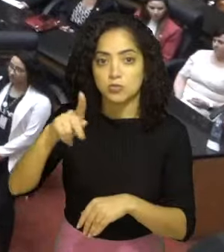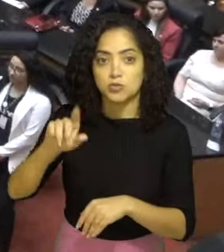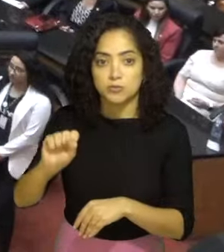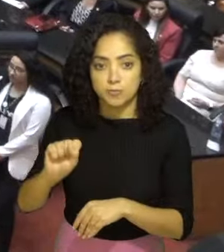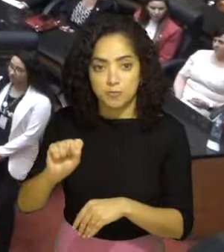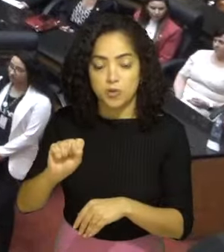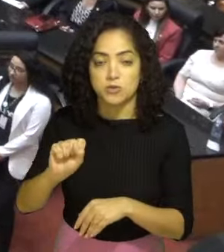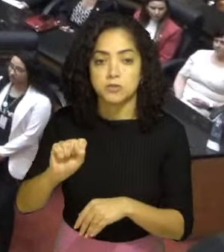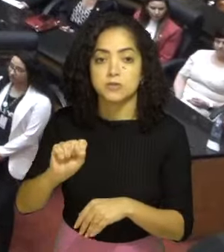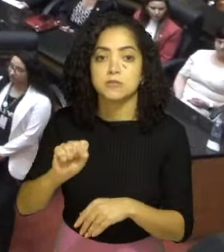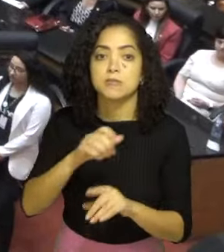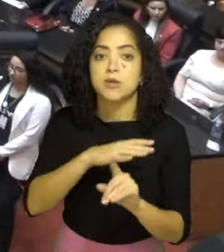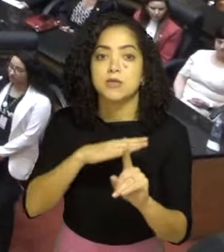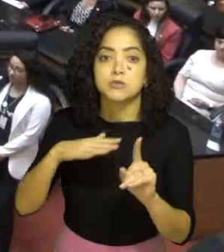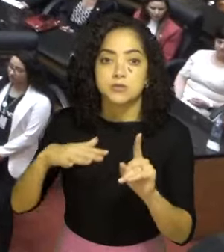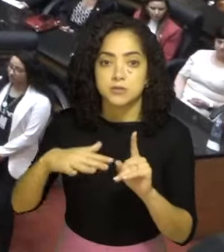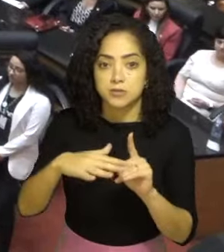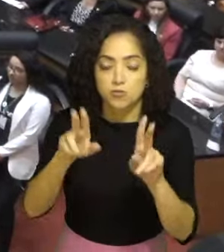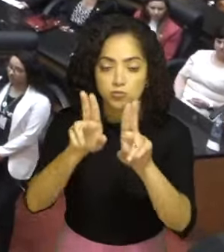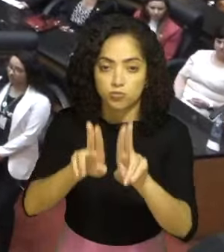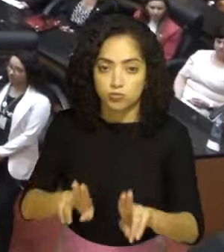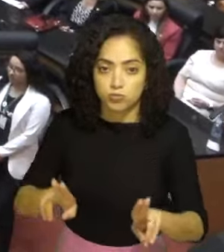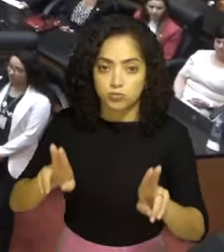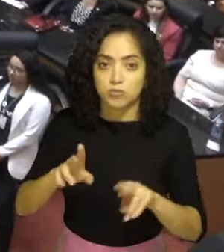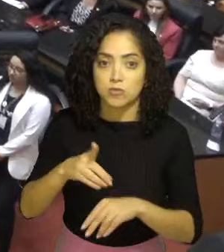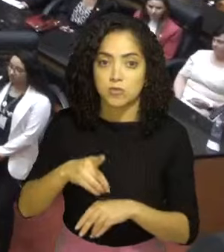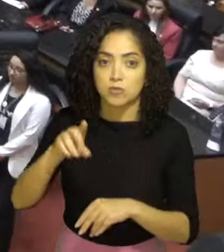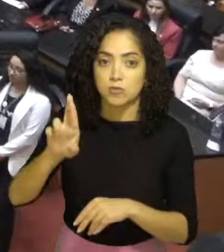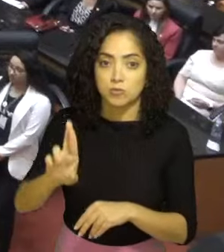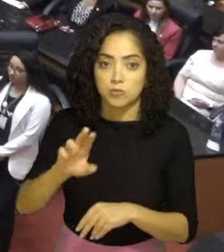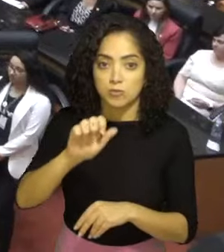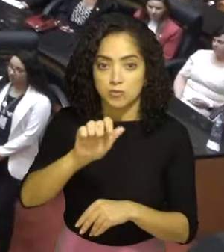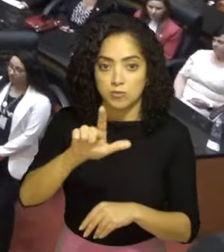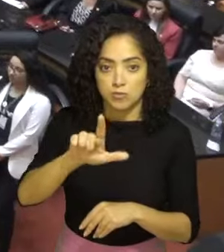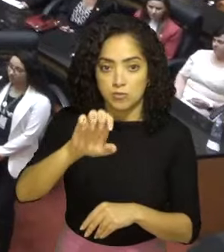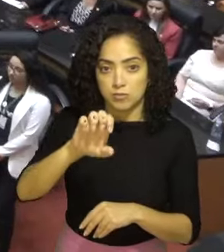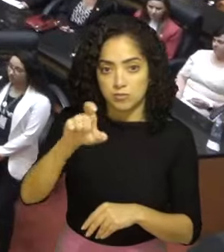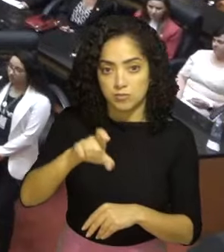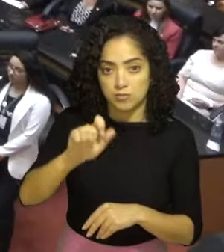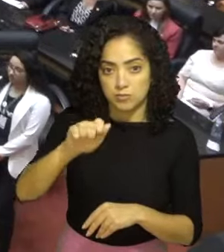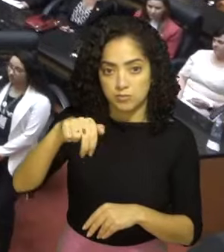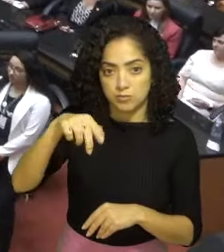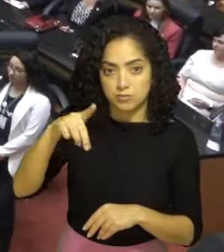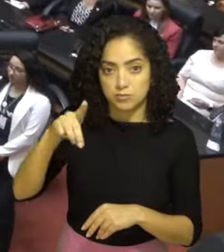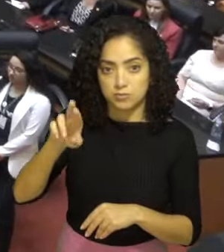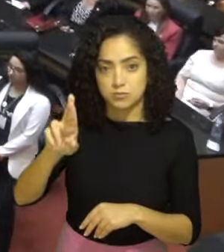Antropologia Social, ambos da UFSC, doutora Alessandra Elisa Vieira Alencar.